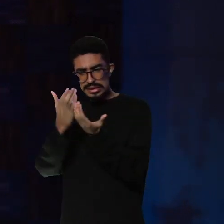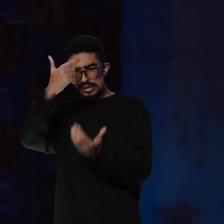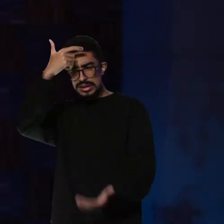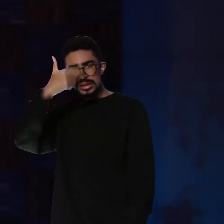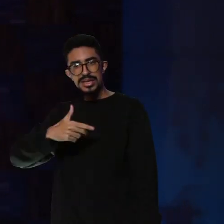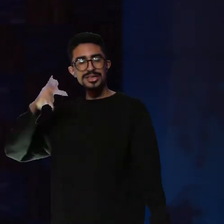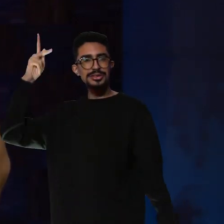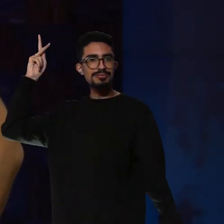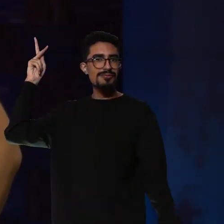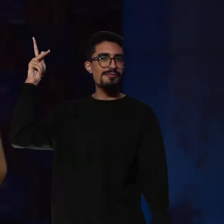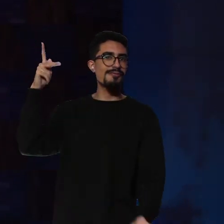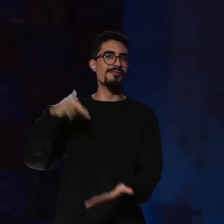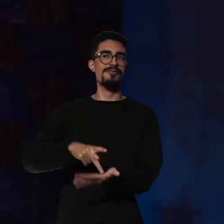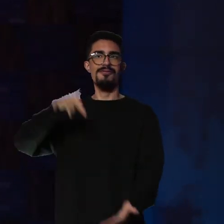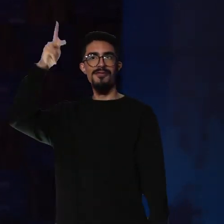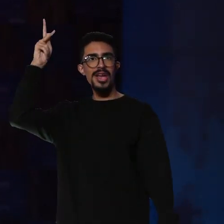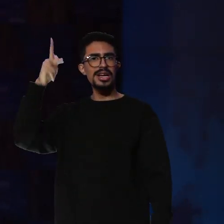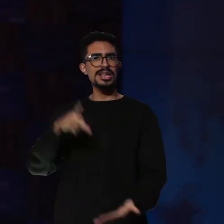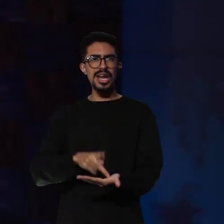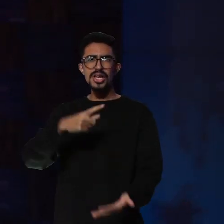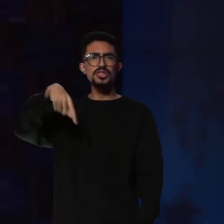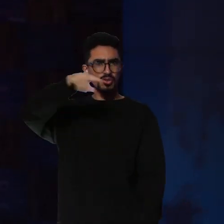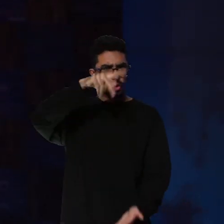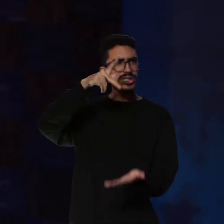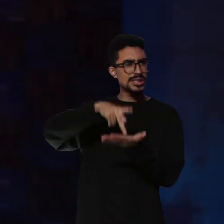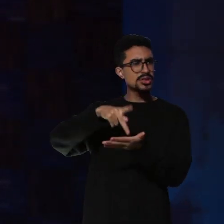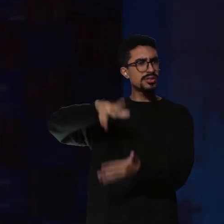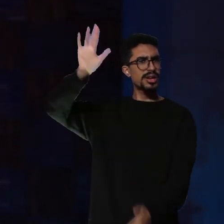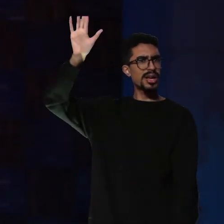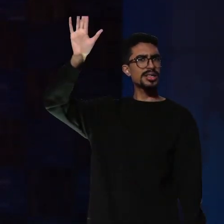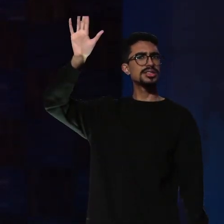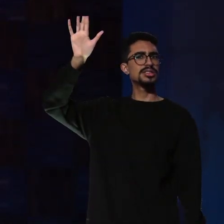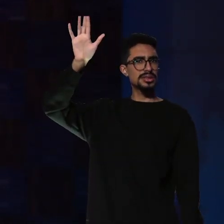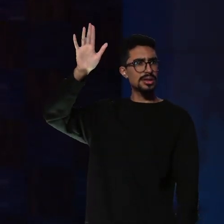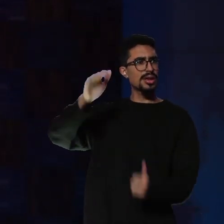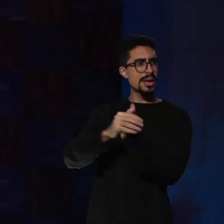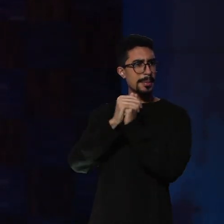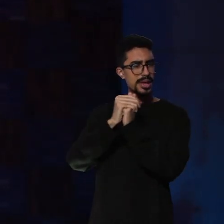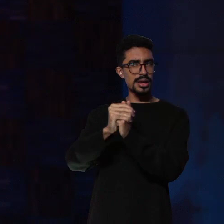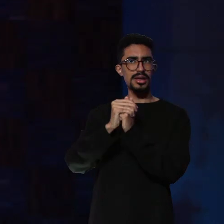verdade? Tem crente aí, não? Amém.